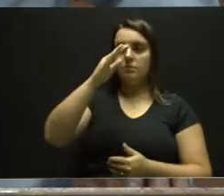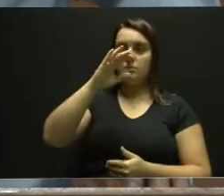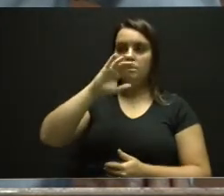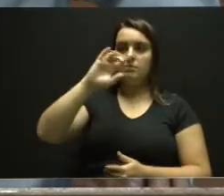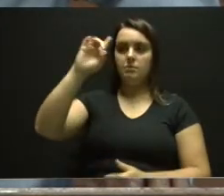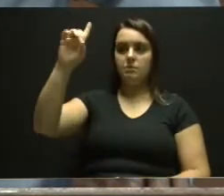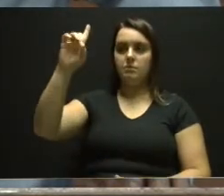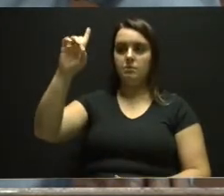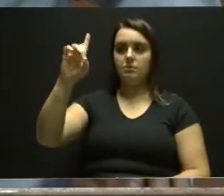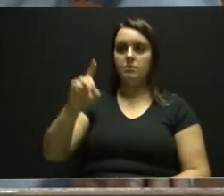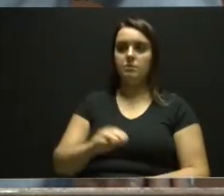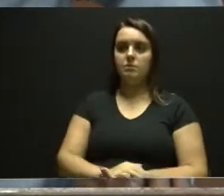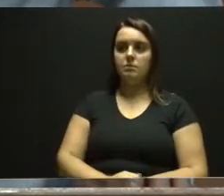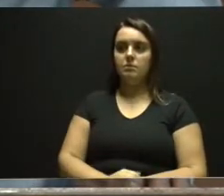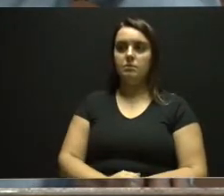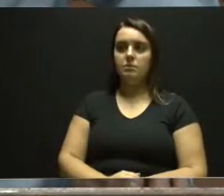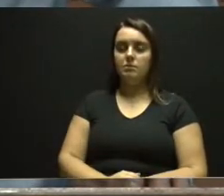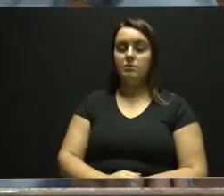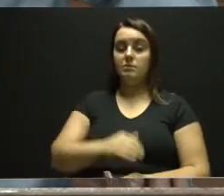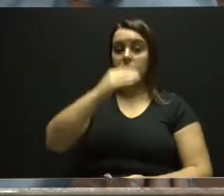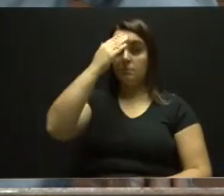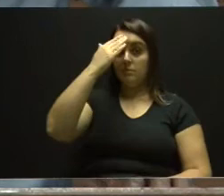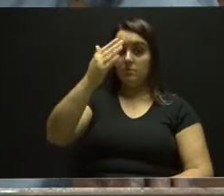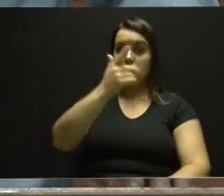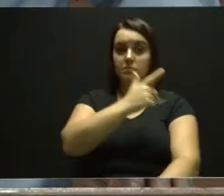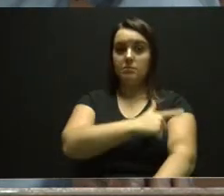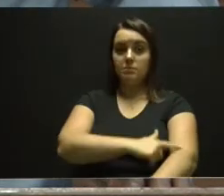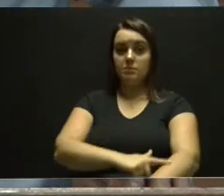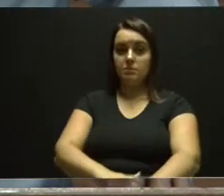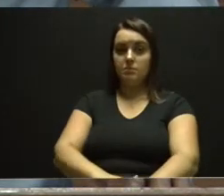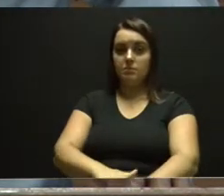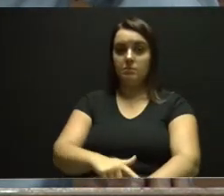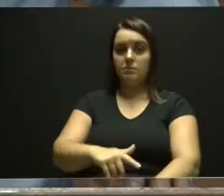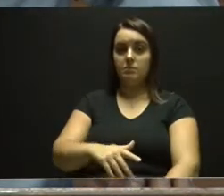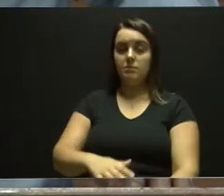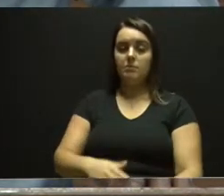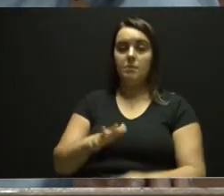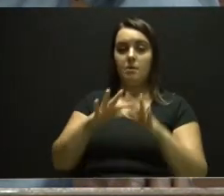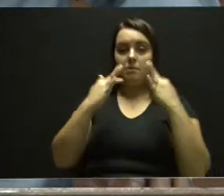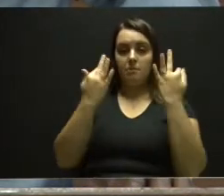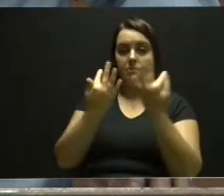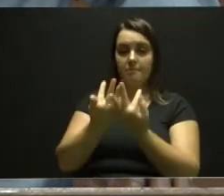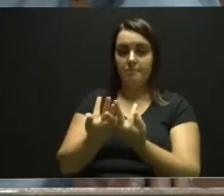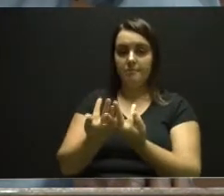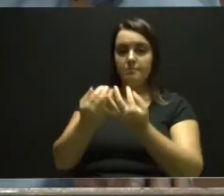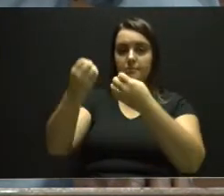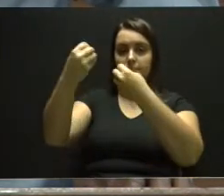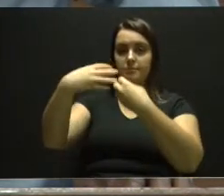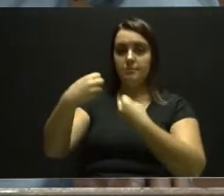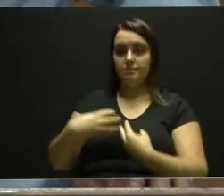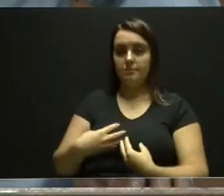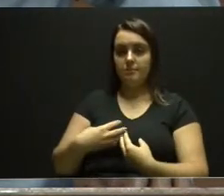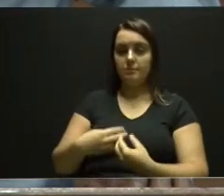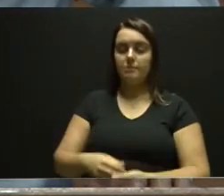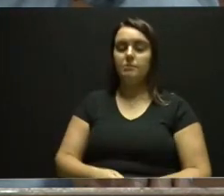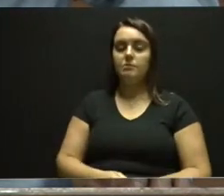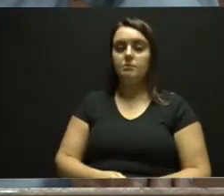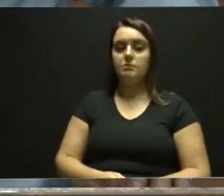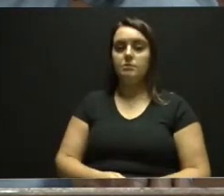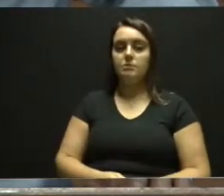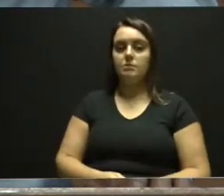graça a educação que meus pais me deram graças ao